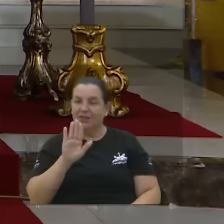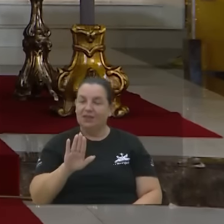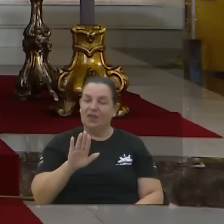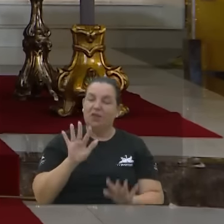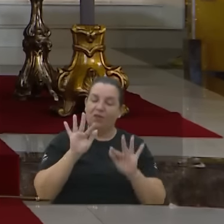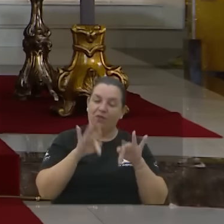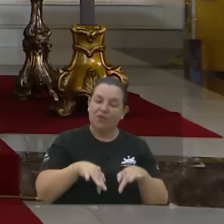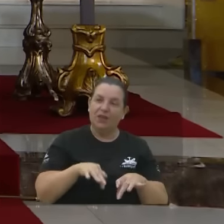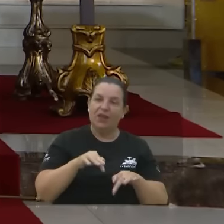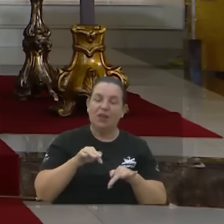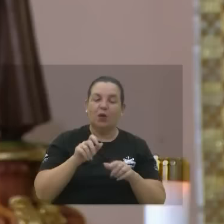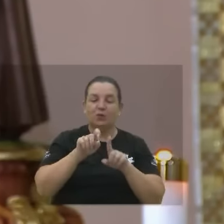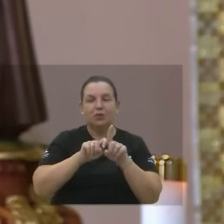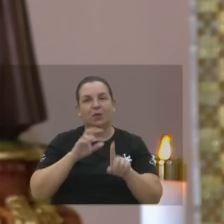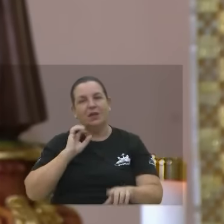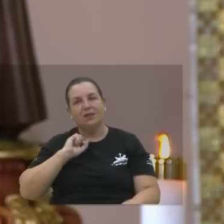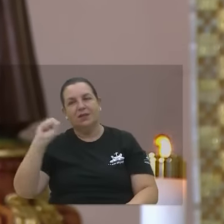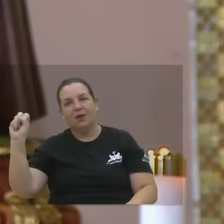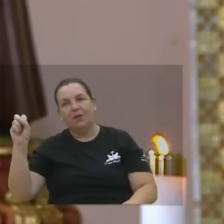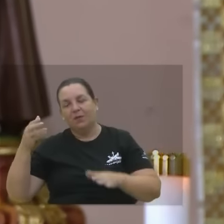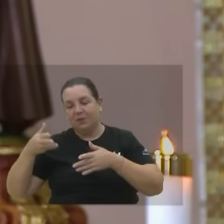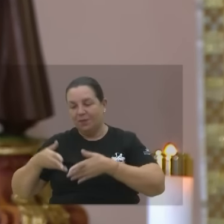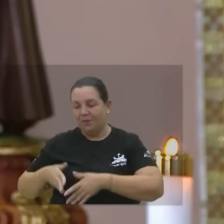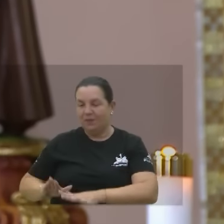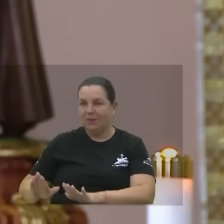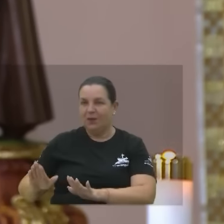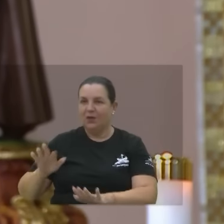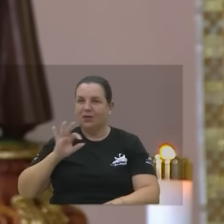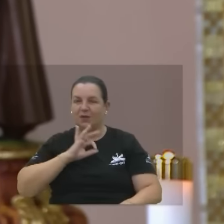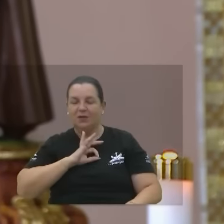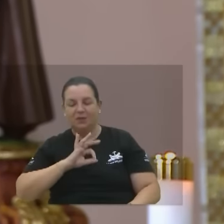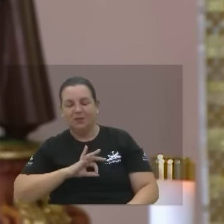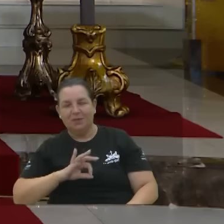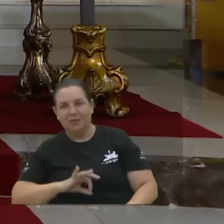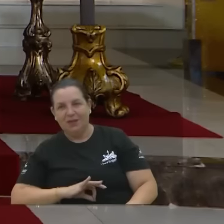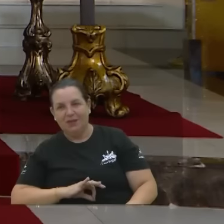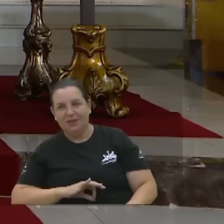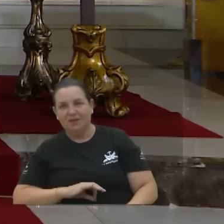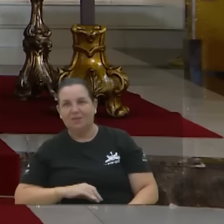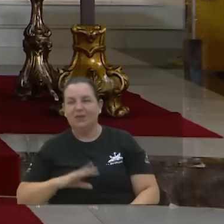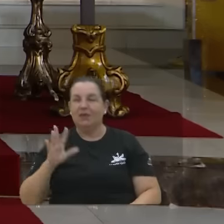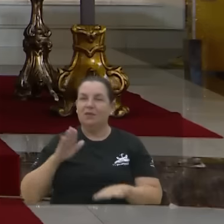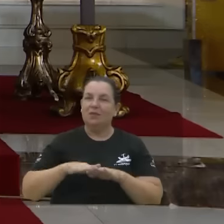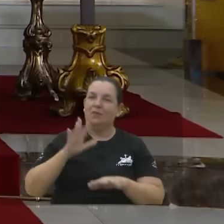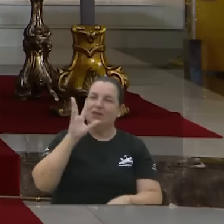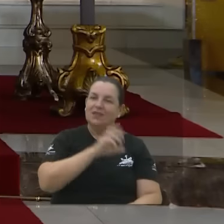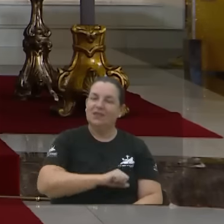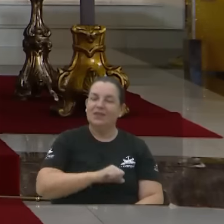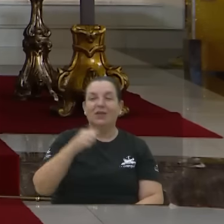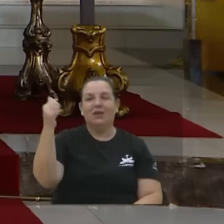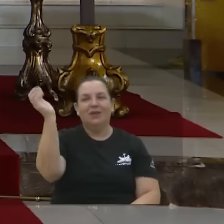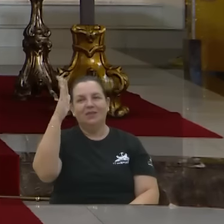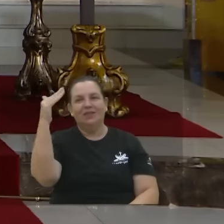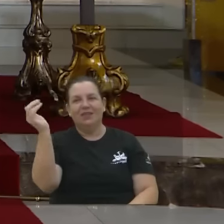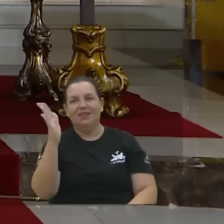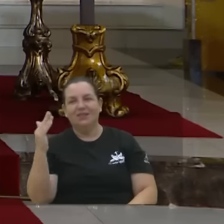de abril, que nasceu o sacerdote mais amado do